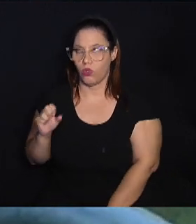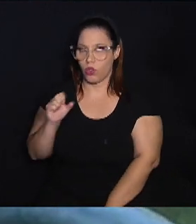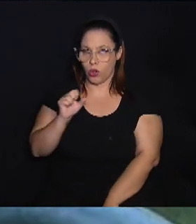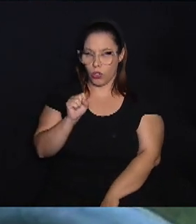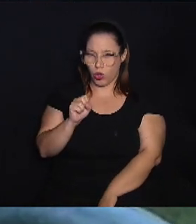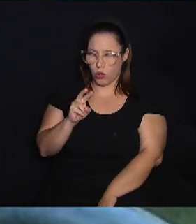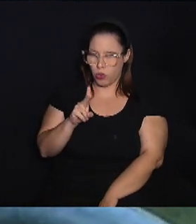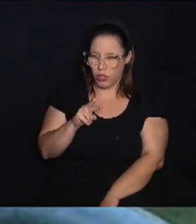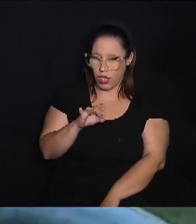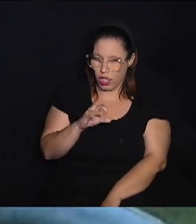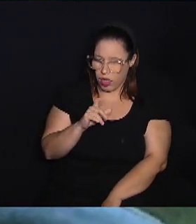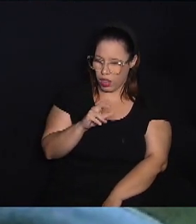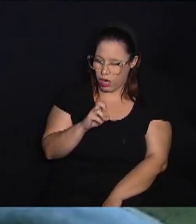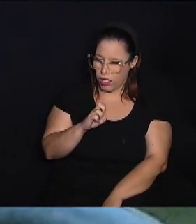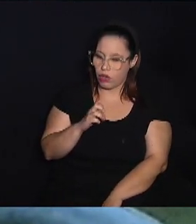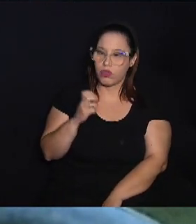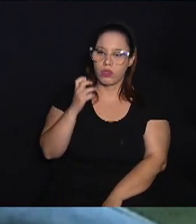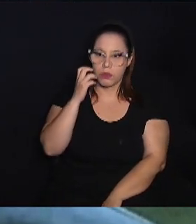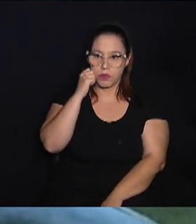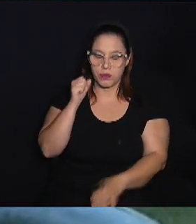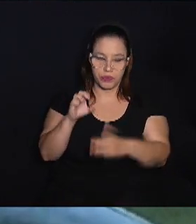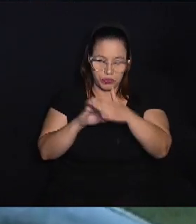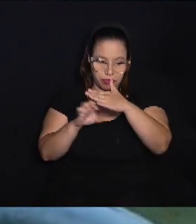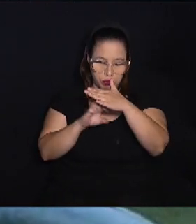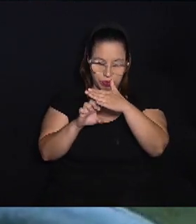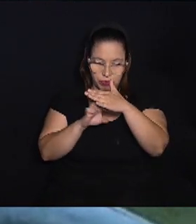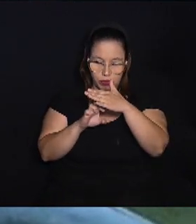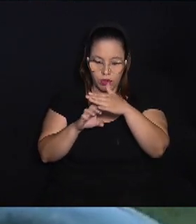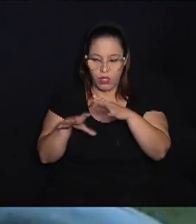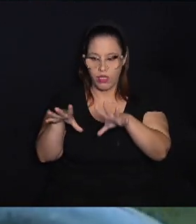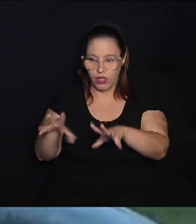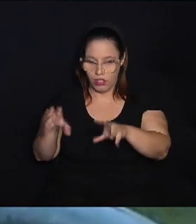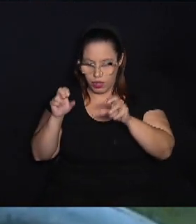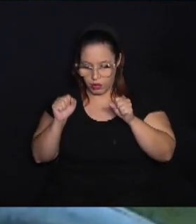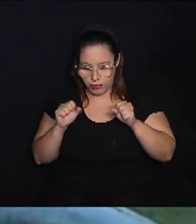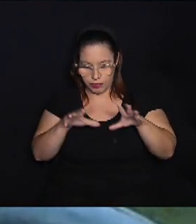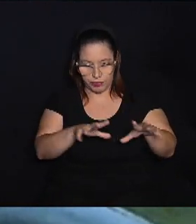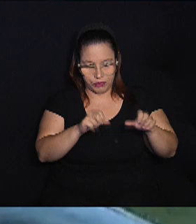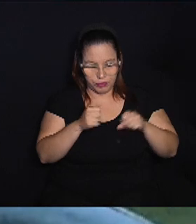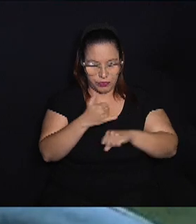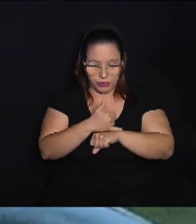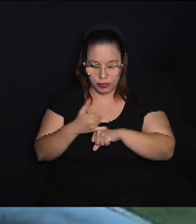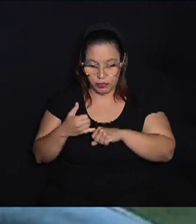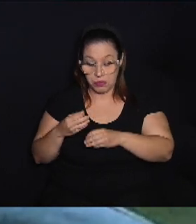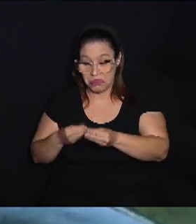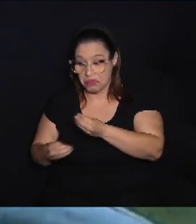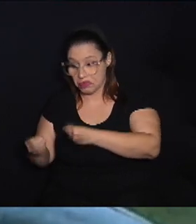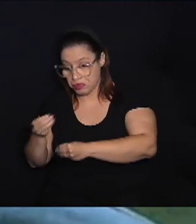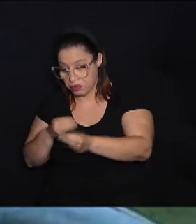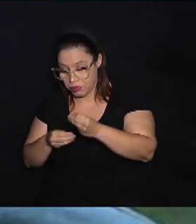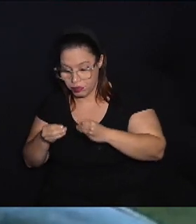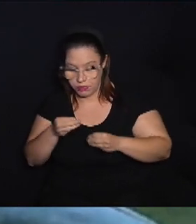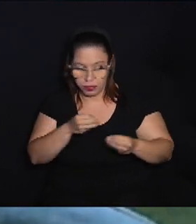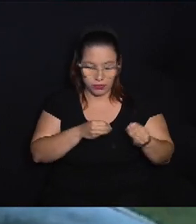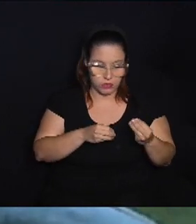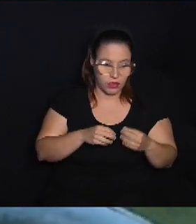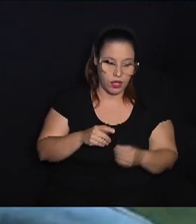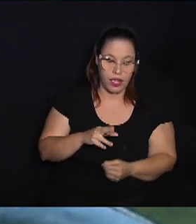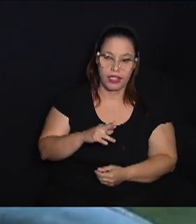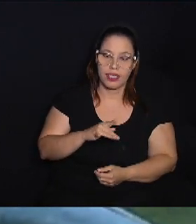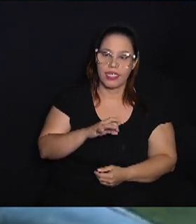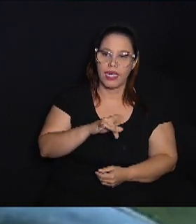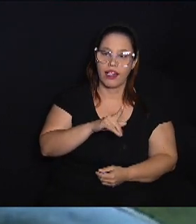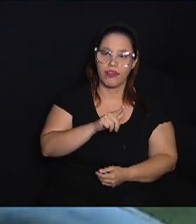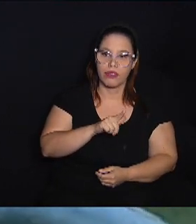as cooperativas, que são instituições que atuam na coleta, triagem, beneficiamento e comercialização dos materiais recicláveis, e a parte